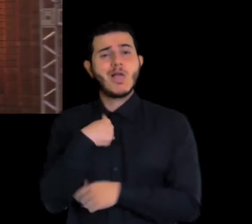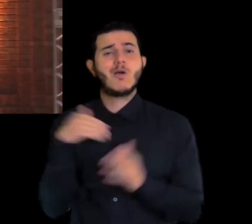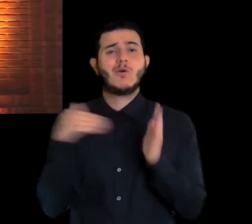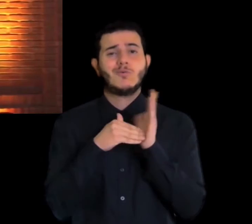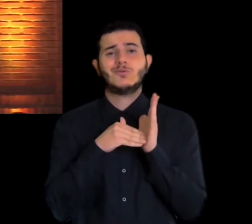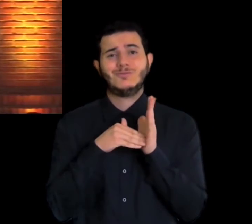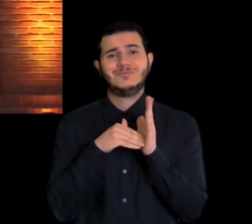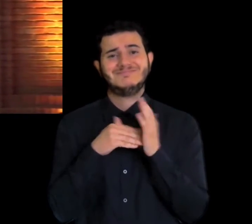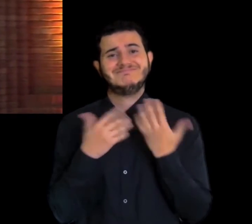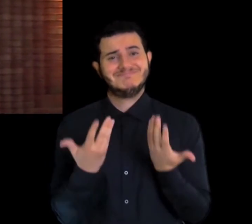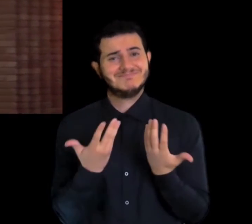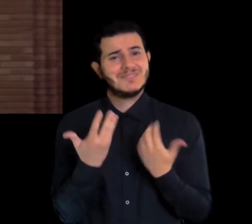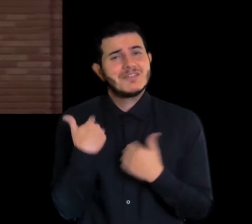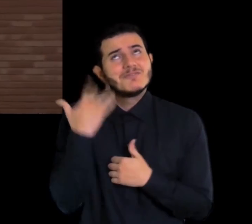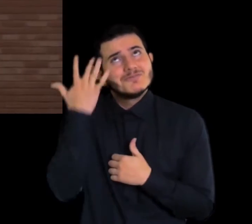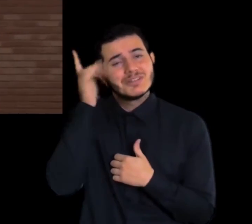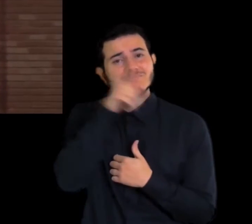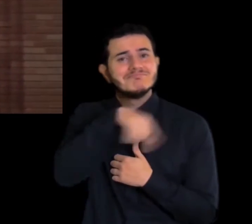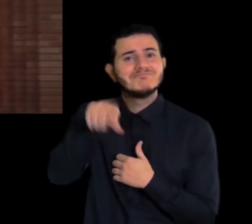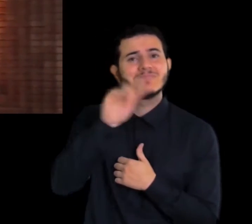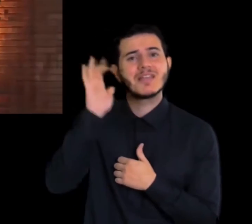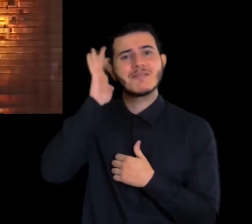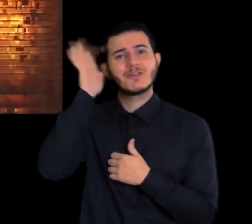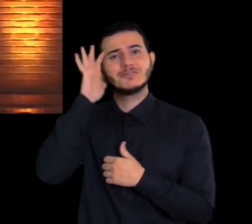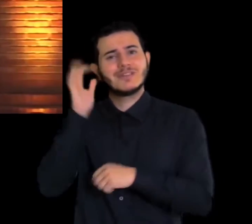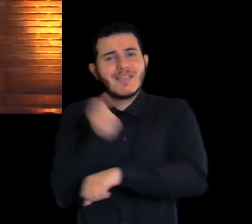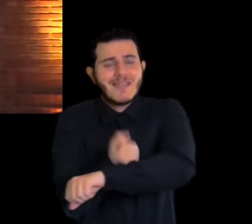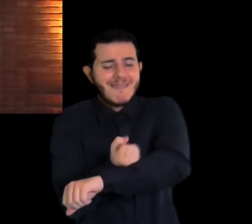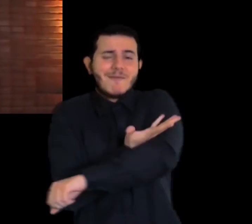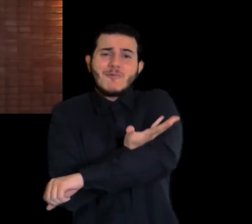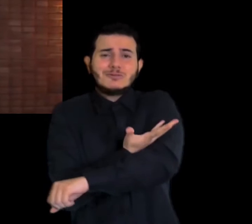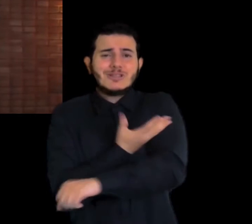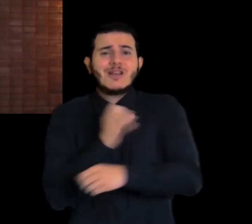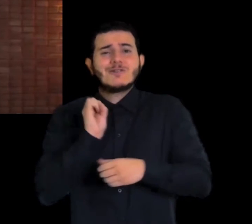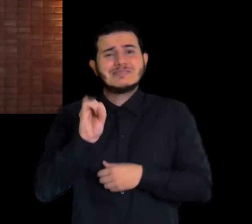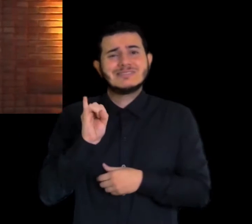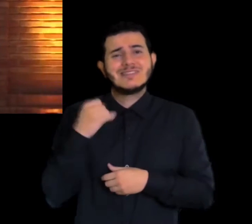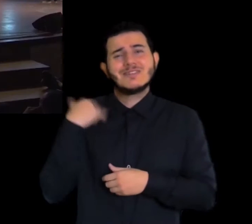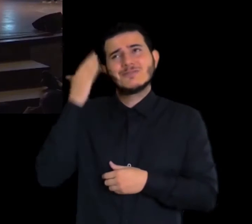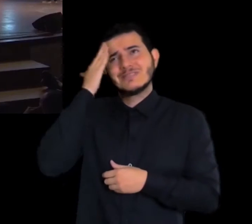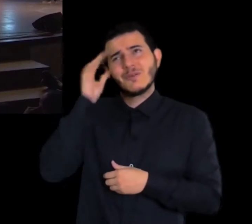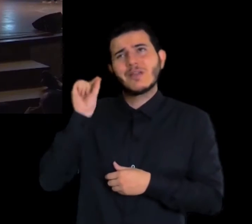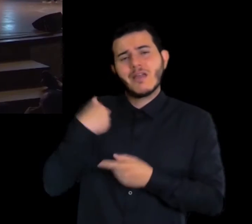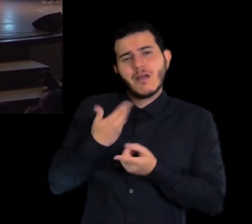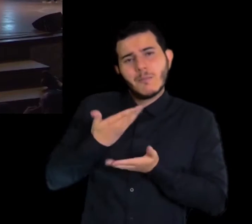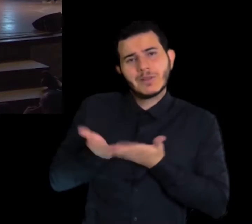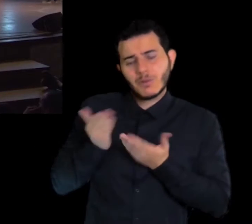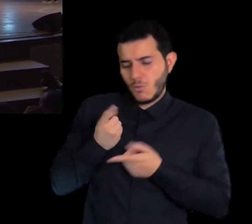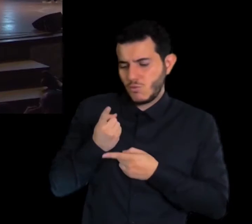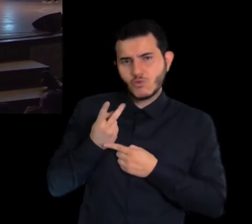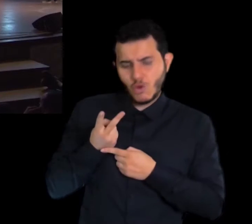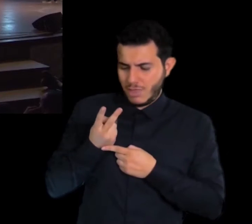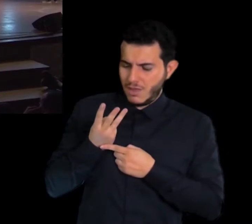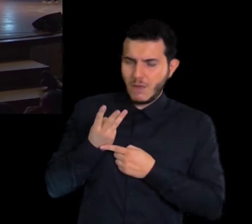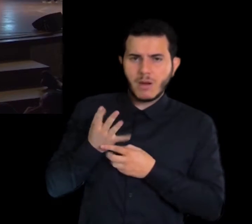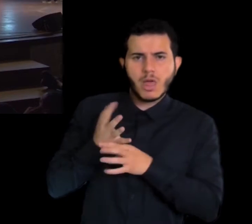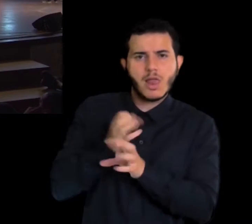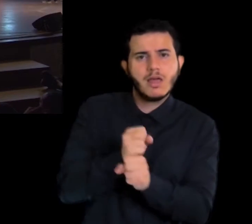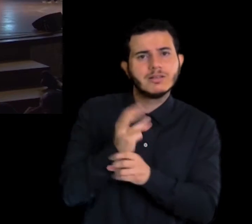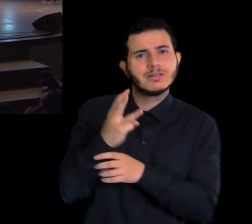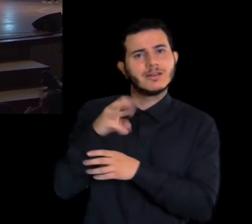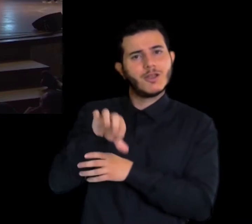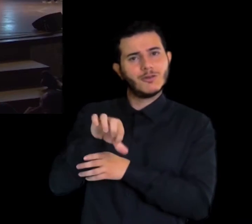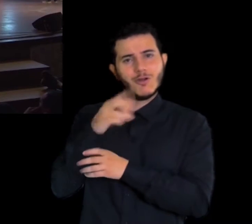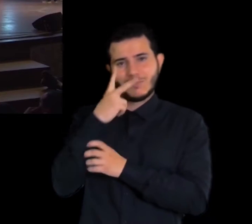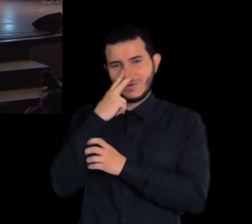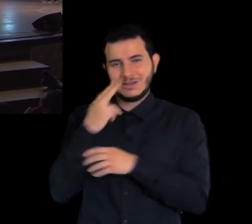sei se vocês imaginam se uma criança tem emocional para lidar com 39 derrotas no mesmo dia. De manhã eu estava com a